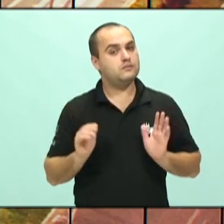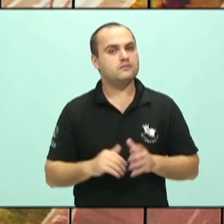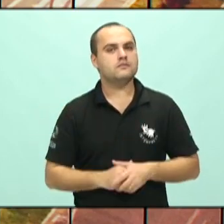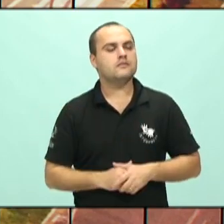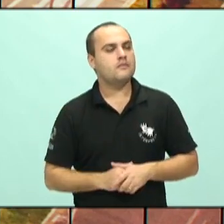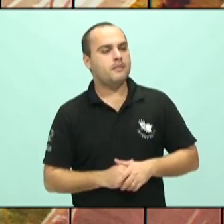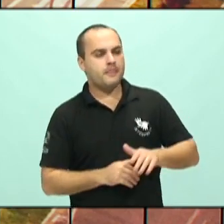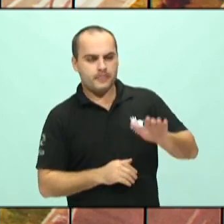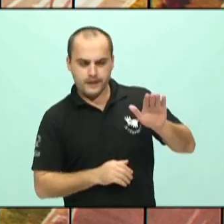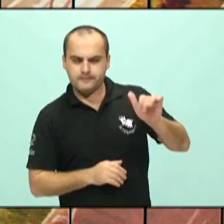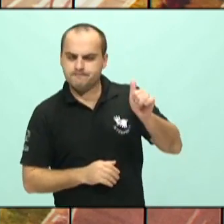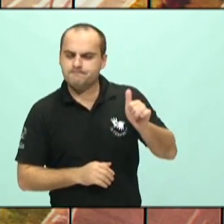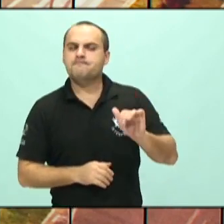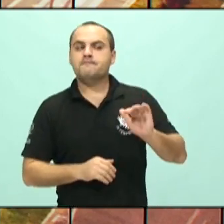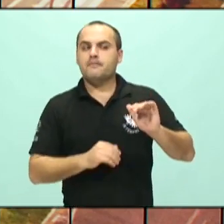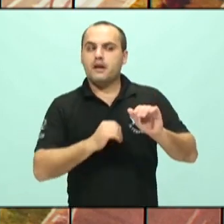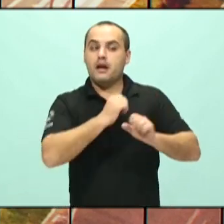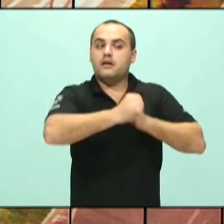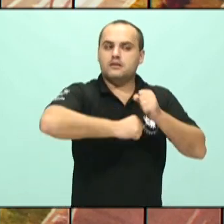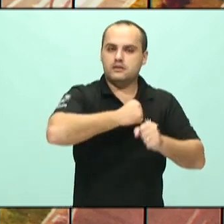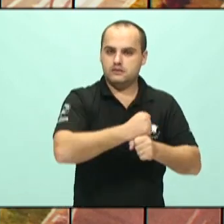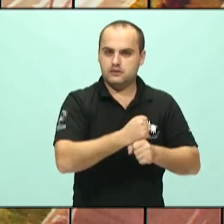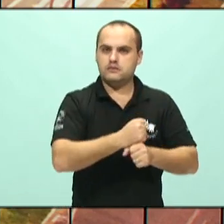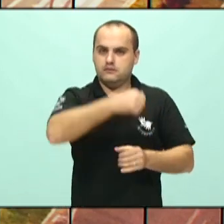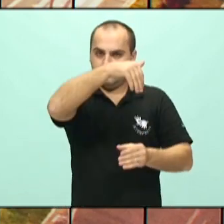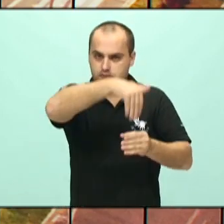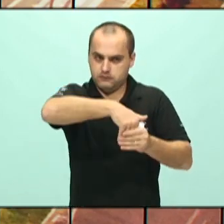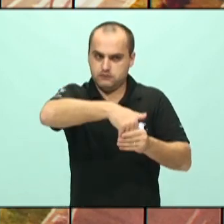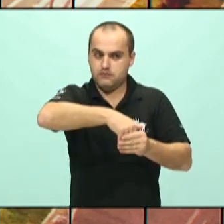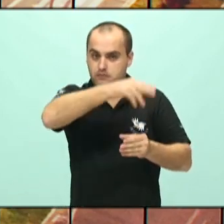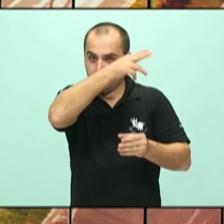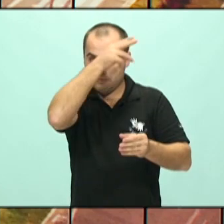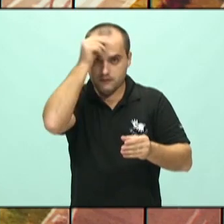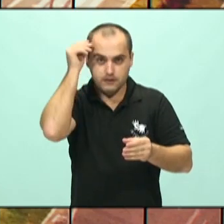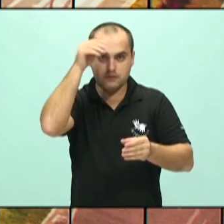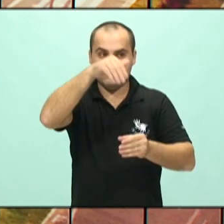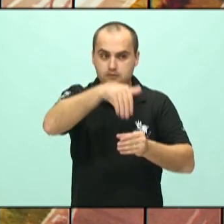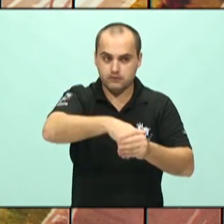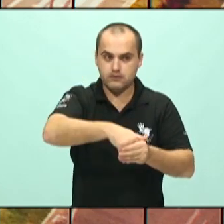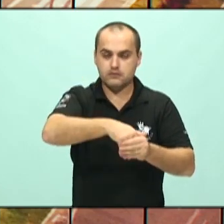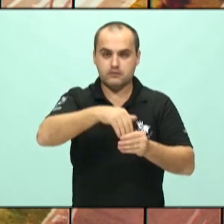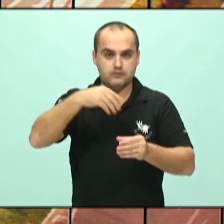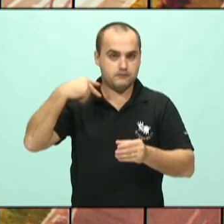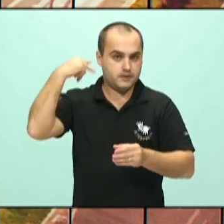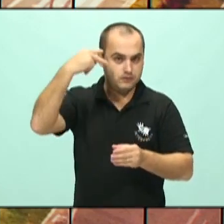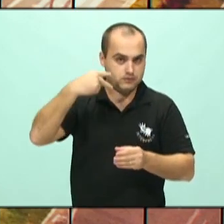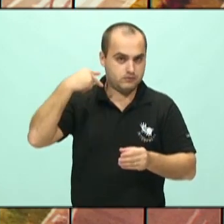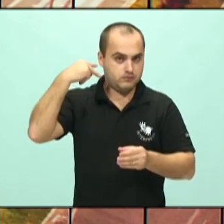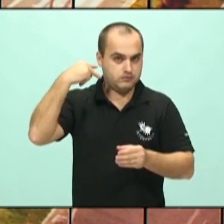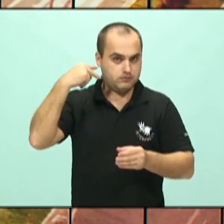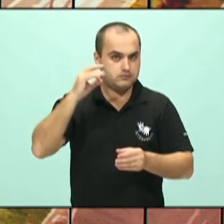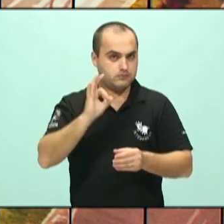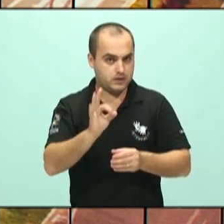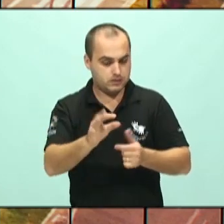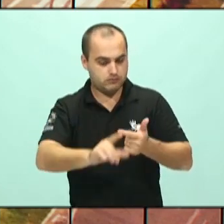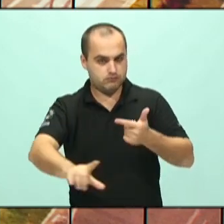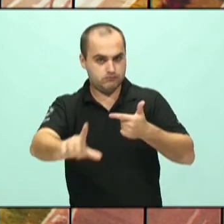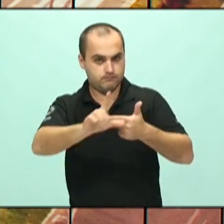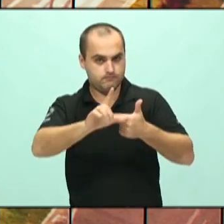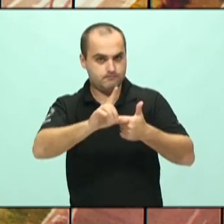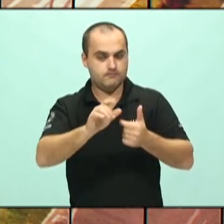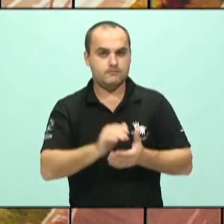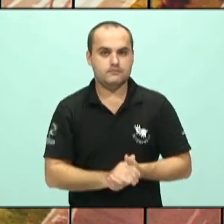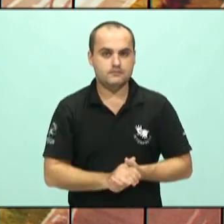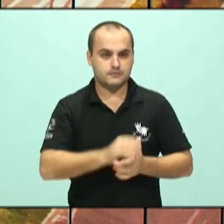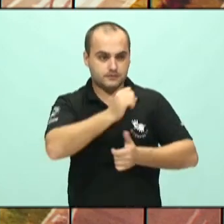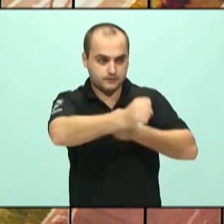vem, eleições para prefeito e eleições para o Legislativo Municipal, vereador. Para o próximo